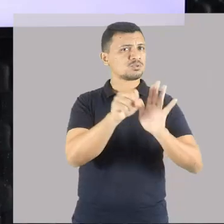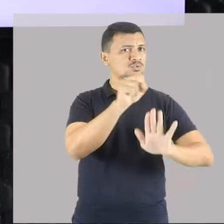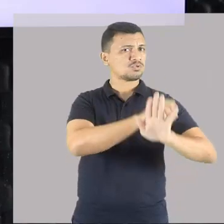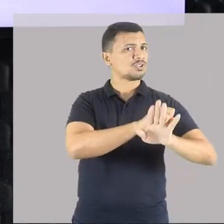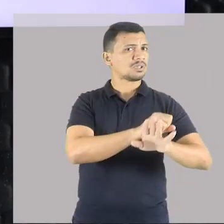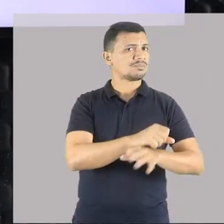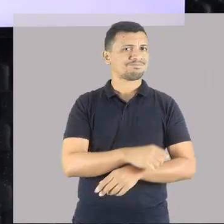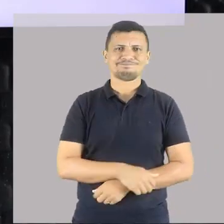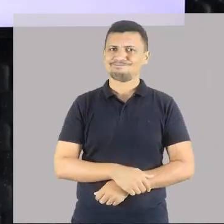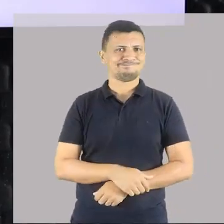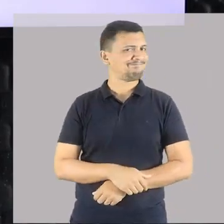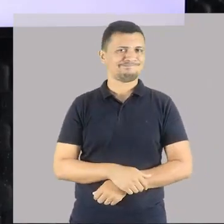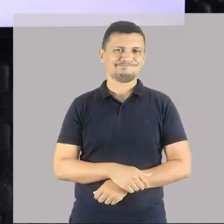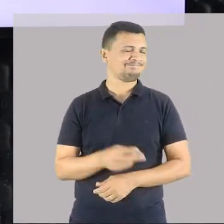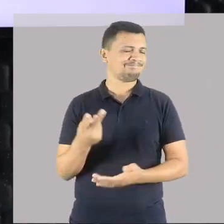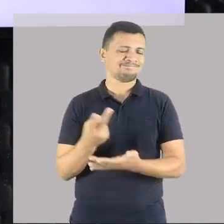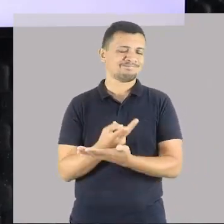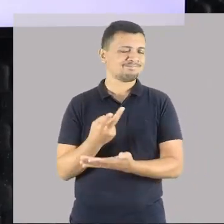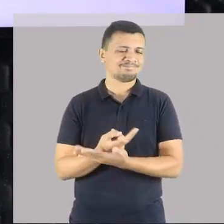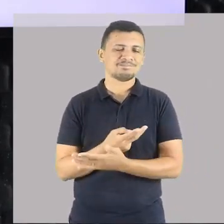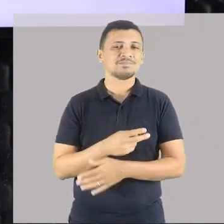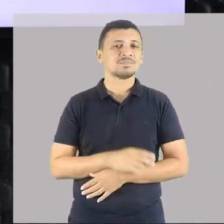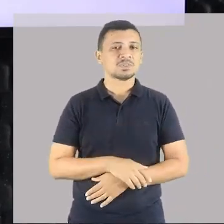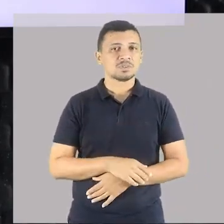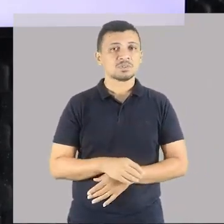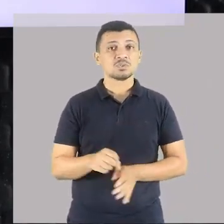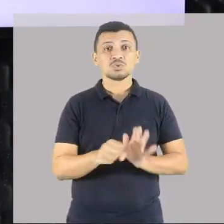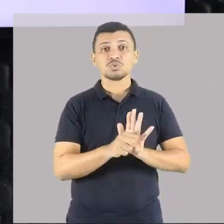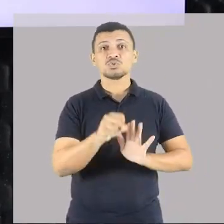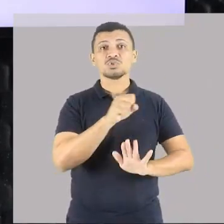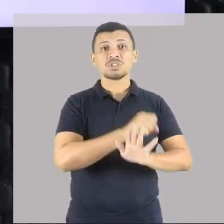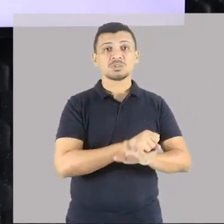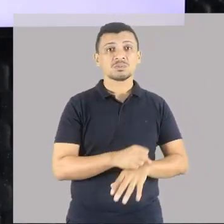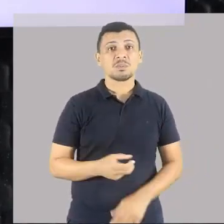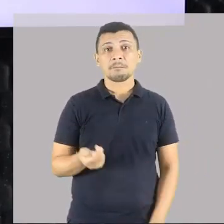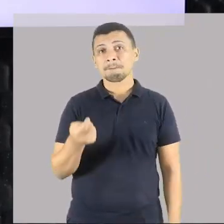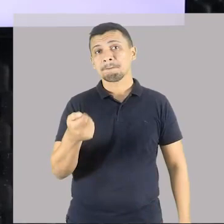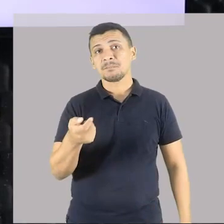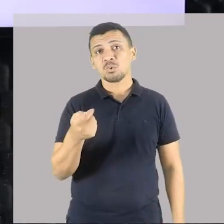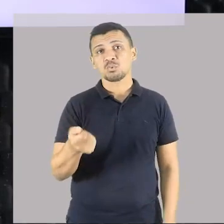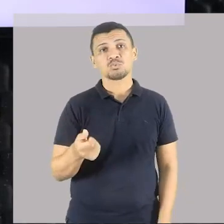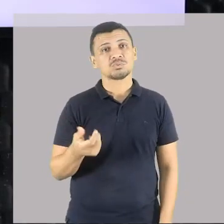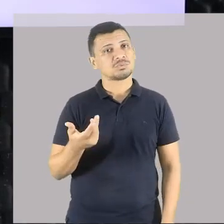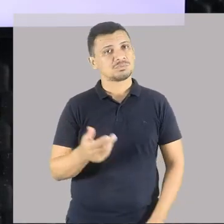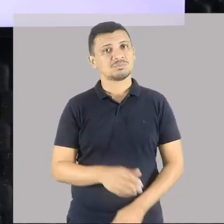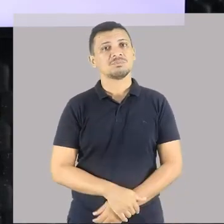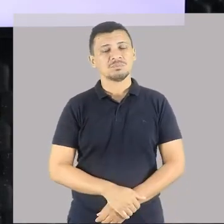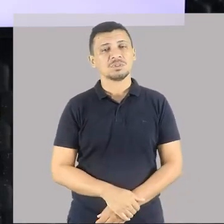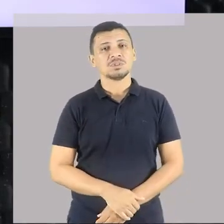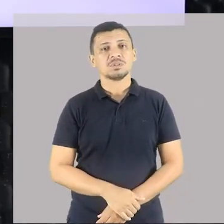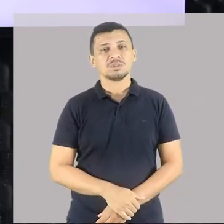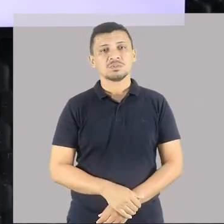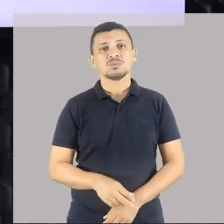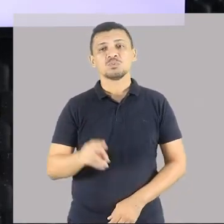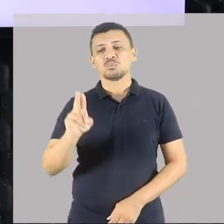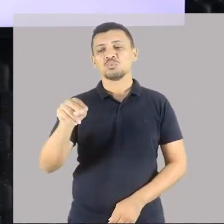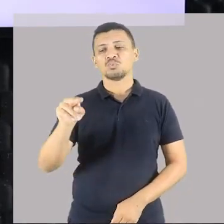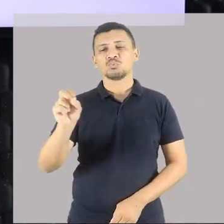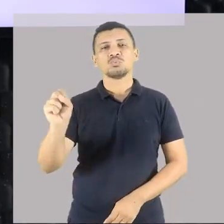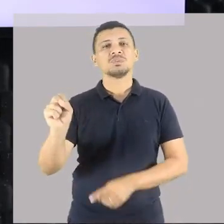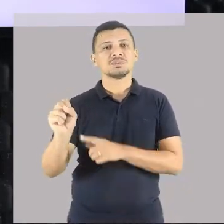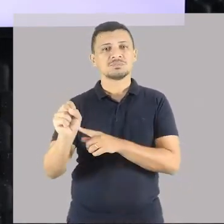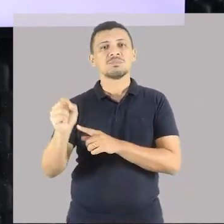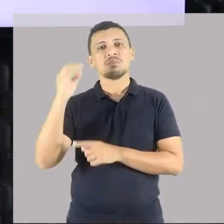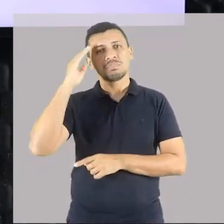da oração. Não, certo? O sujeito seria uns poucos de brasileirismo, certo? O núcleo do sujeito, uns.